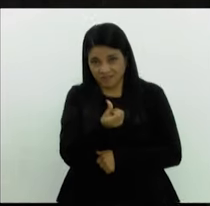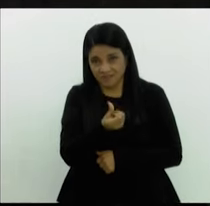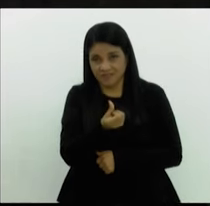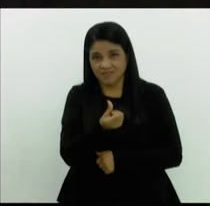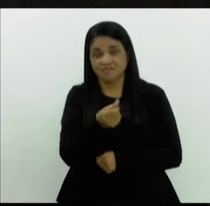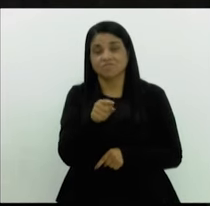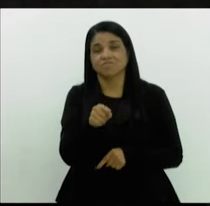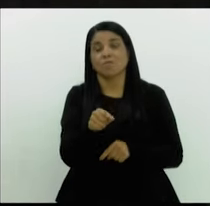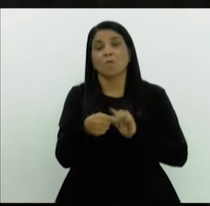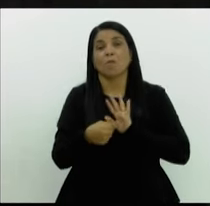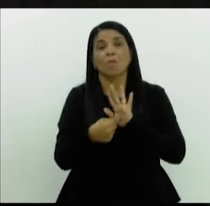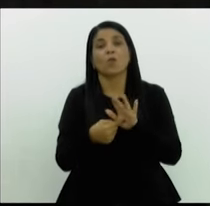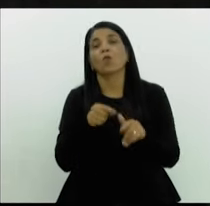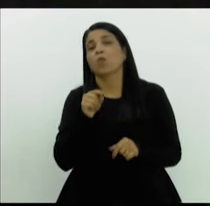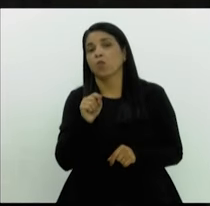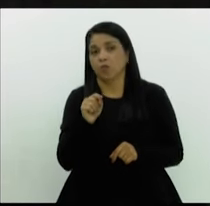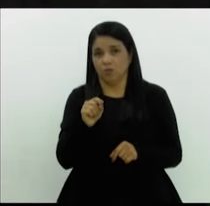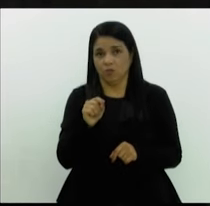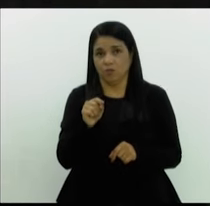debate fundamental: